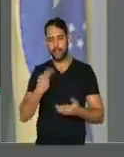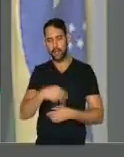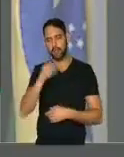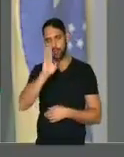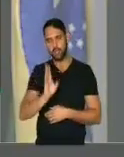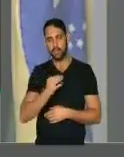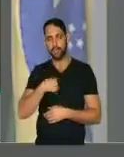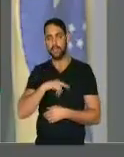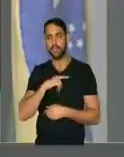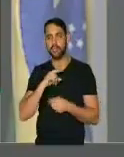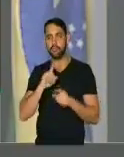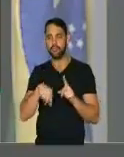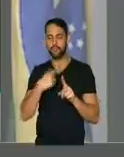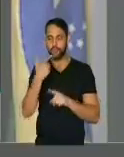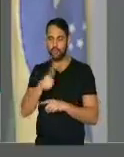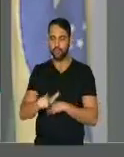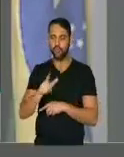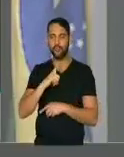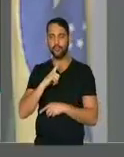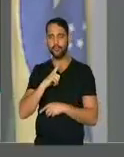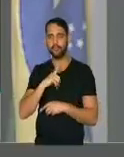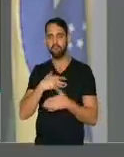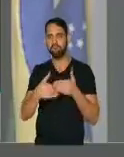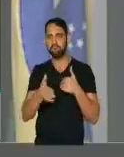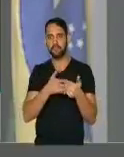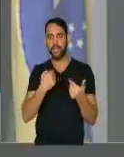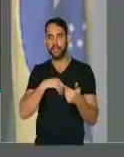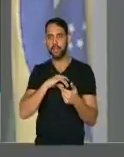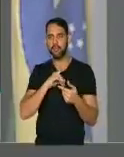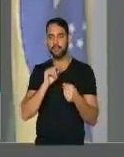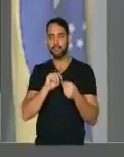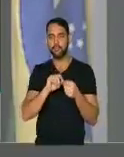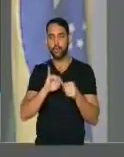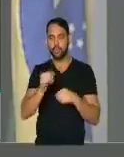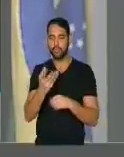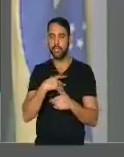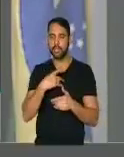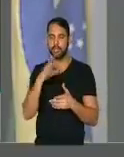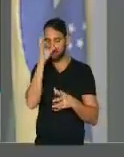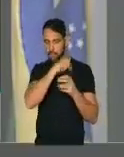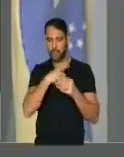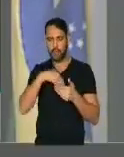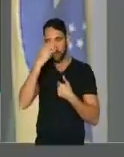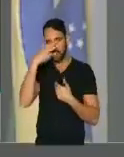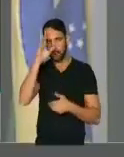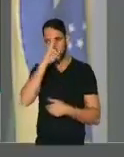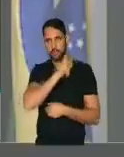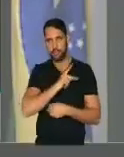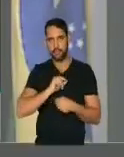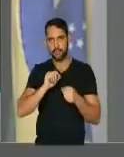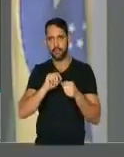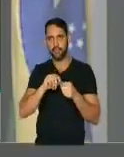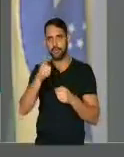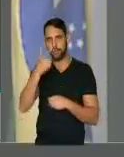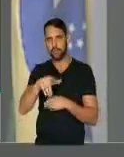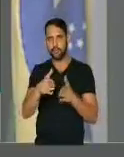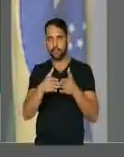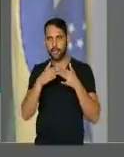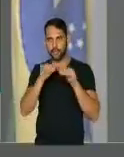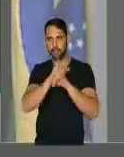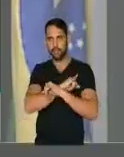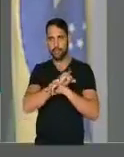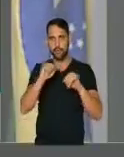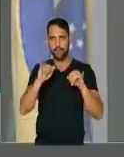nós, e aí a gente, mais uma vez, se quedar obsoleto. Então, agradeço ao senhor presidente, faço mais uma vez e